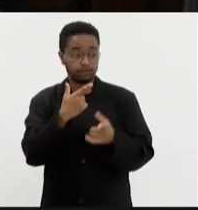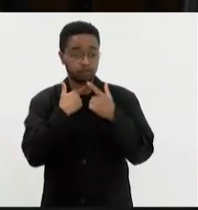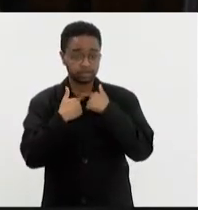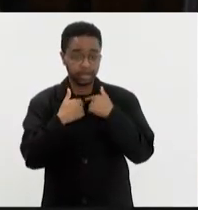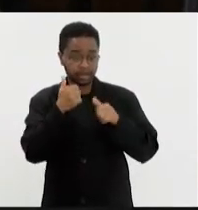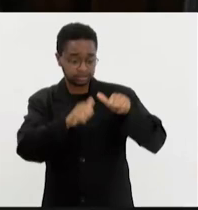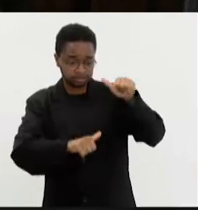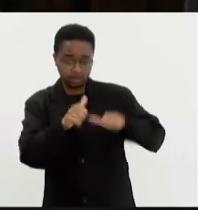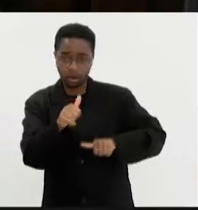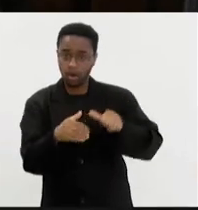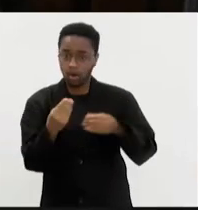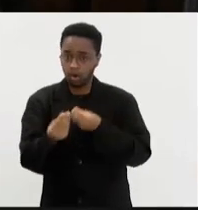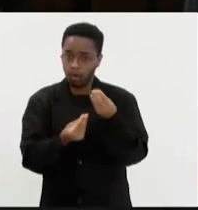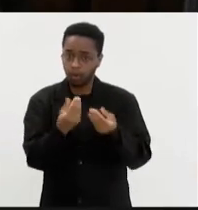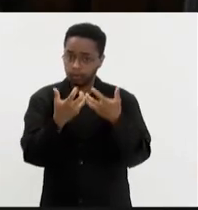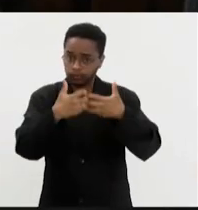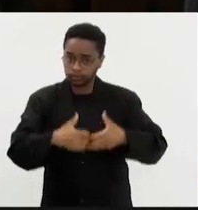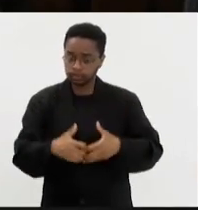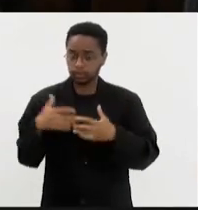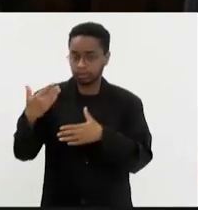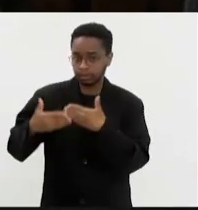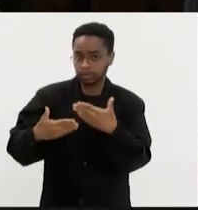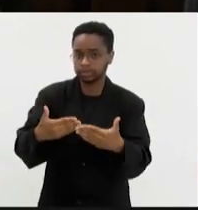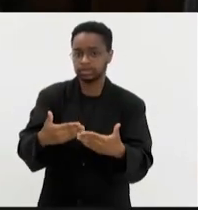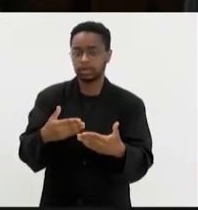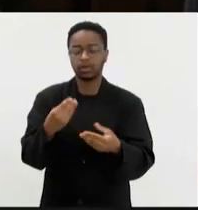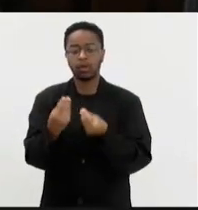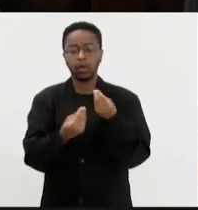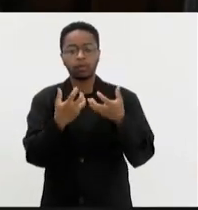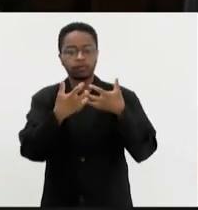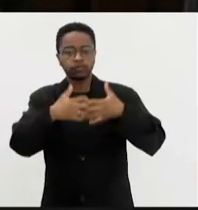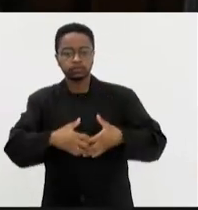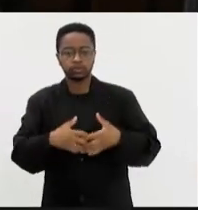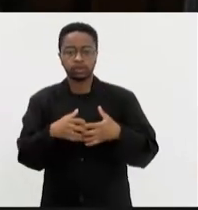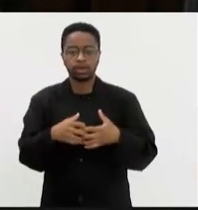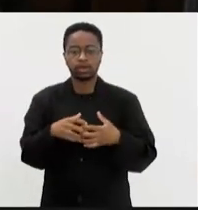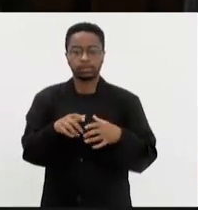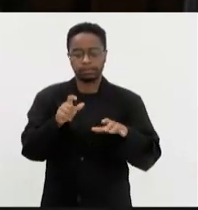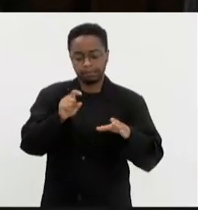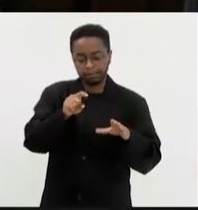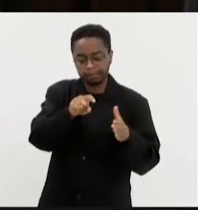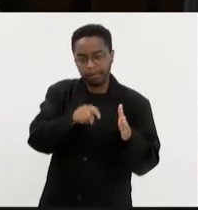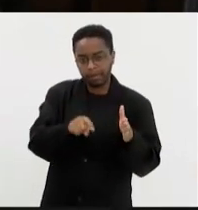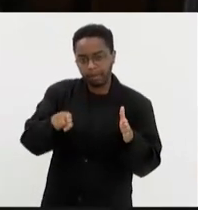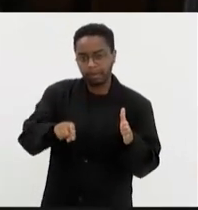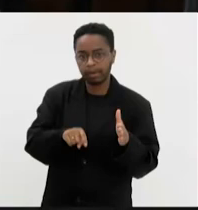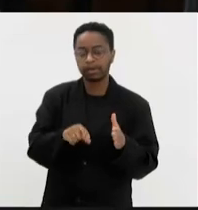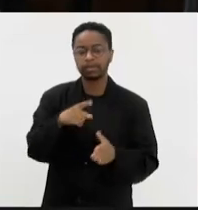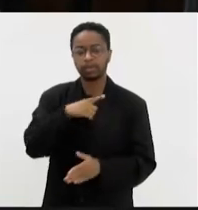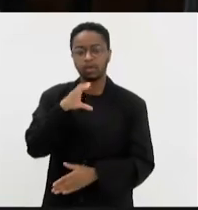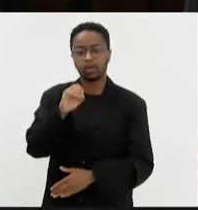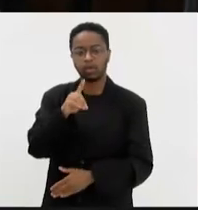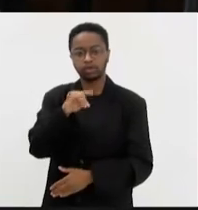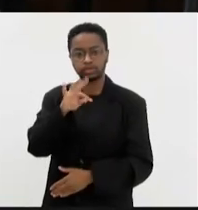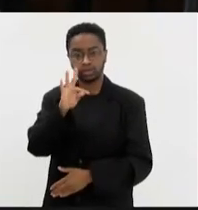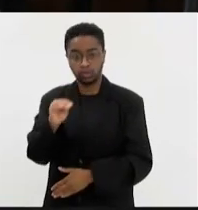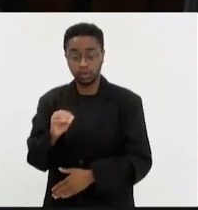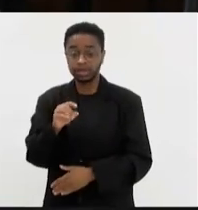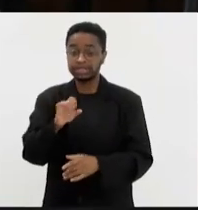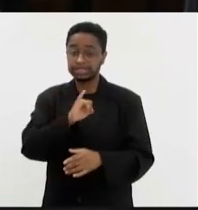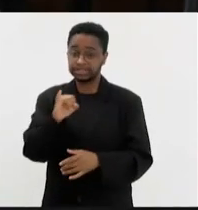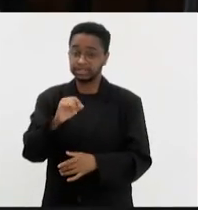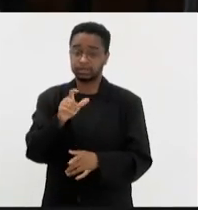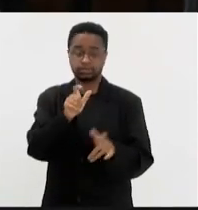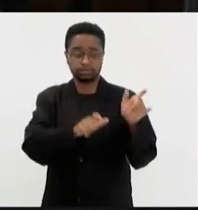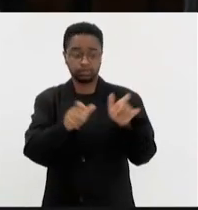processo eleitoral o processo de funcionamento das urnas eletrônicas o tão falado código fonte todas os